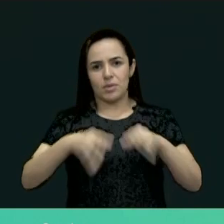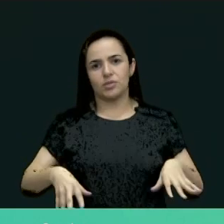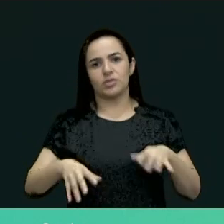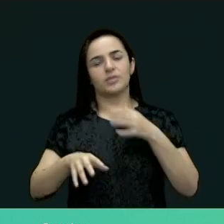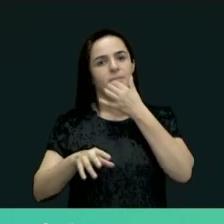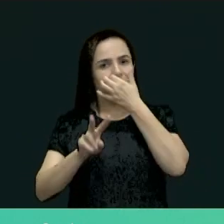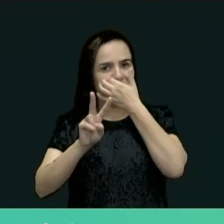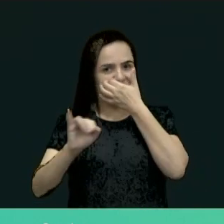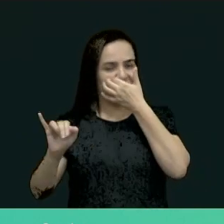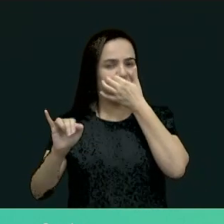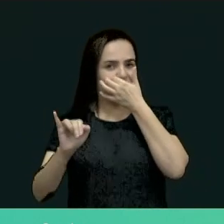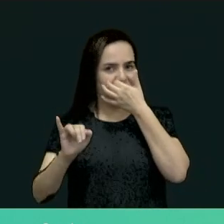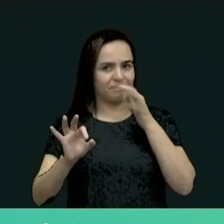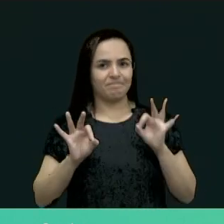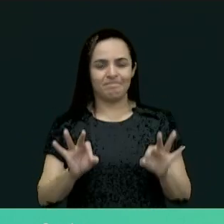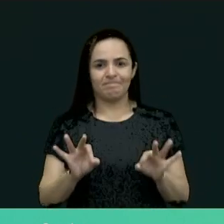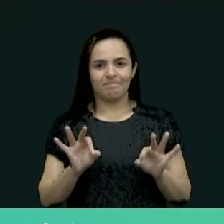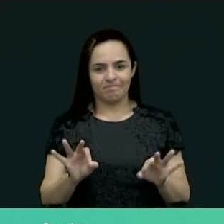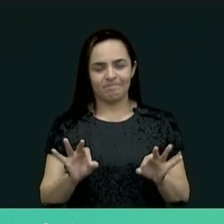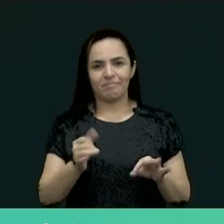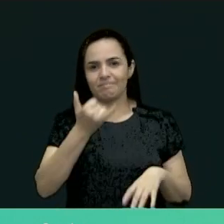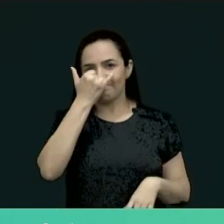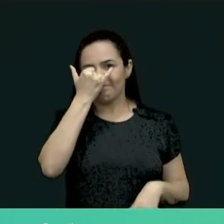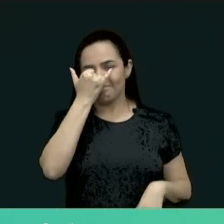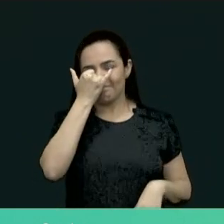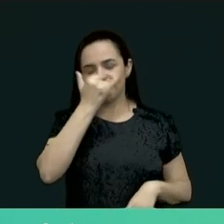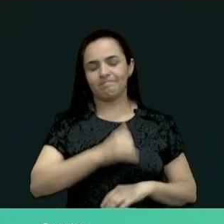nós teremos sempre muitos desastres.